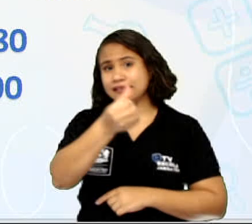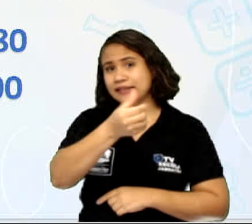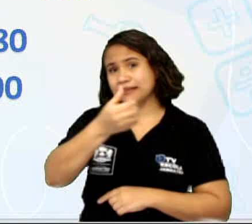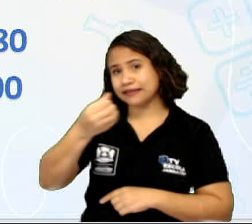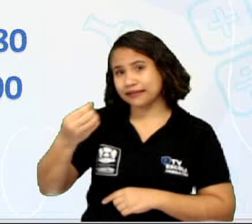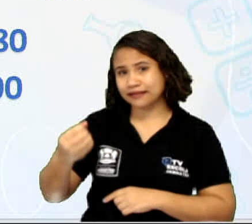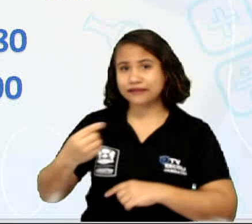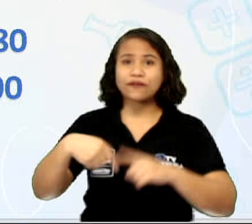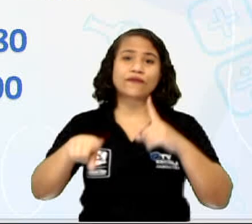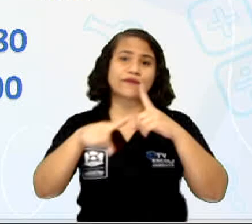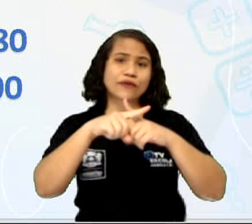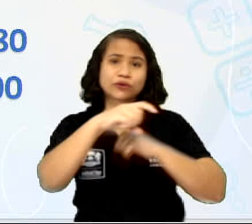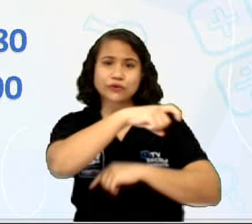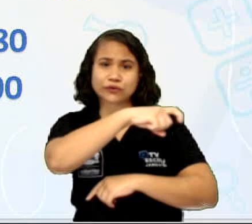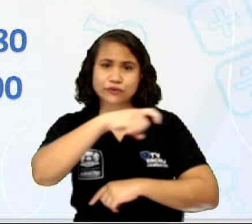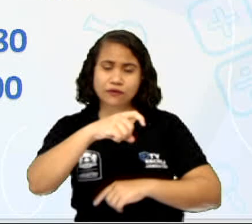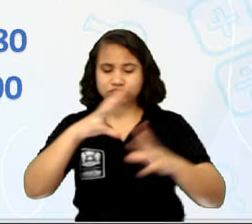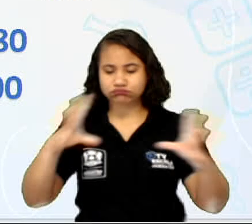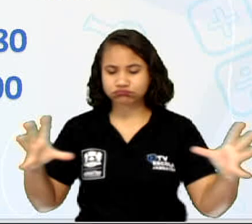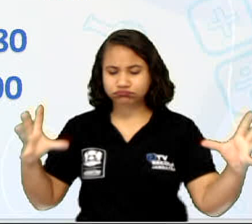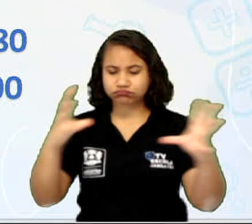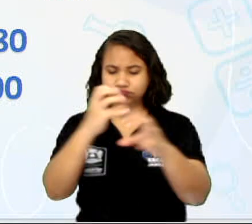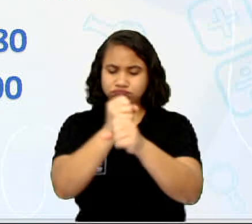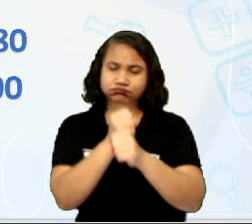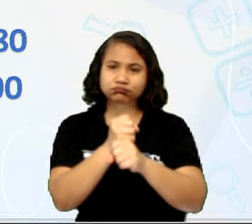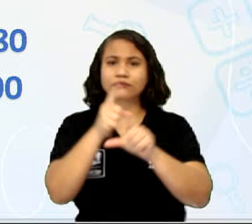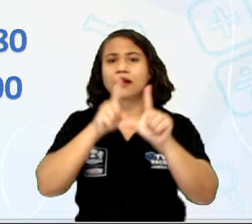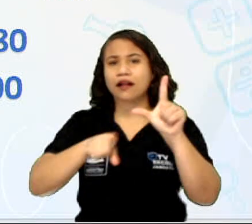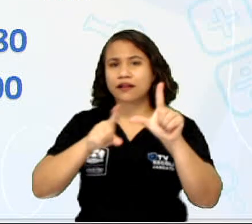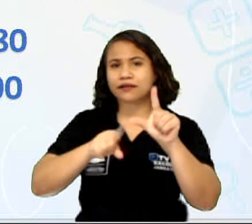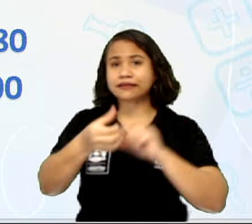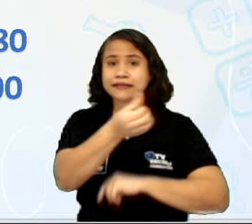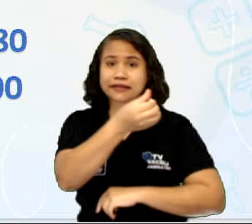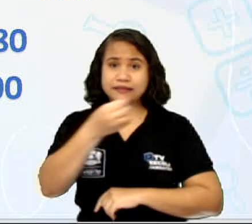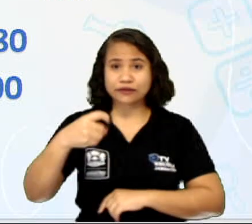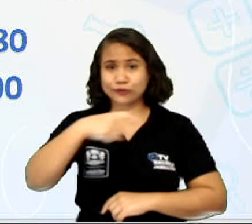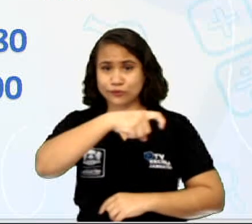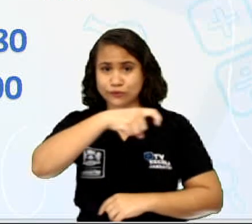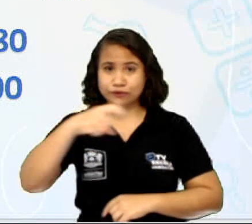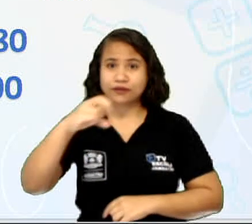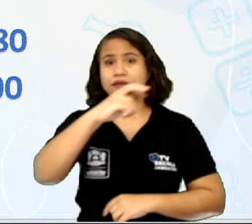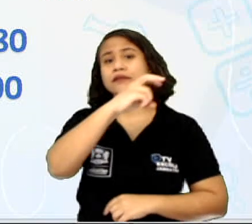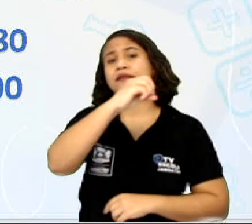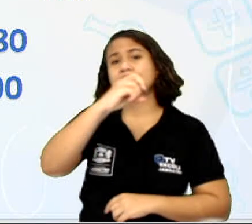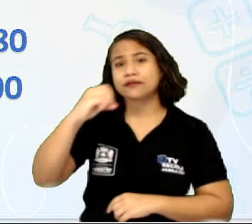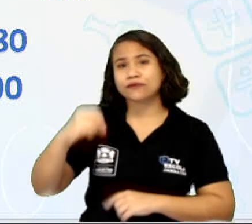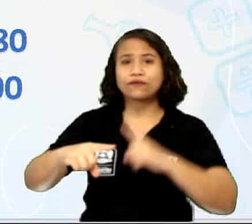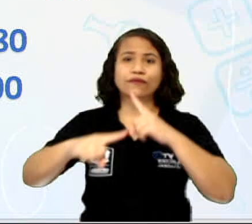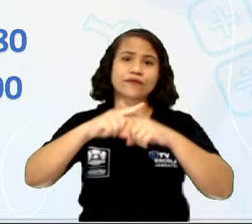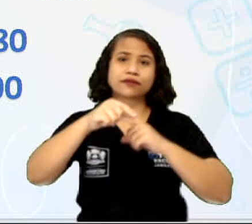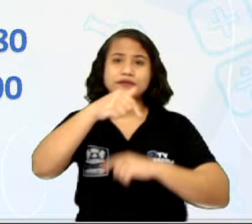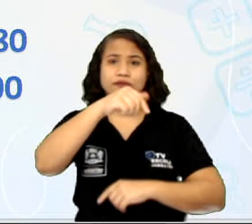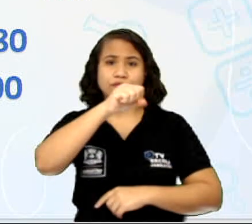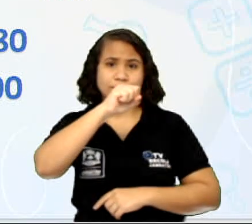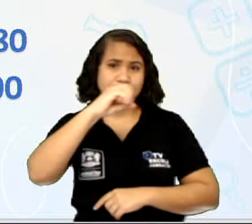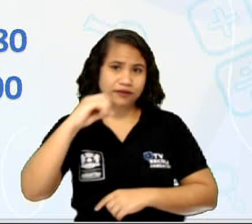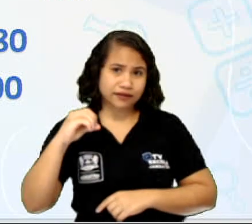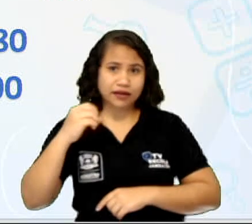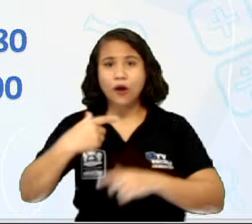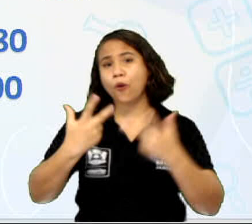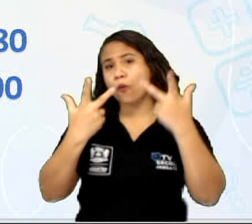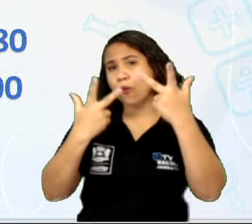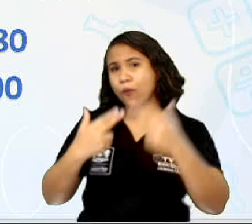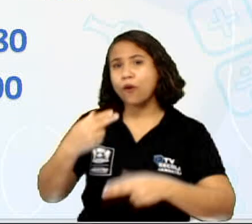existir multiplicar o número com a letra só juntar o número com a letra da 60x 500 x780 da